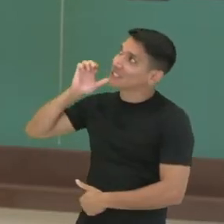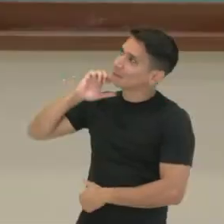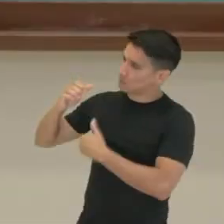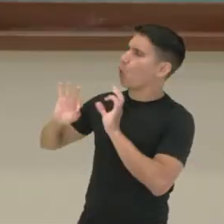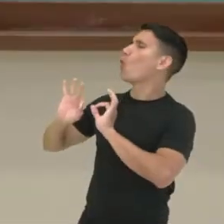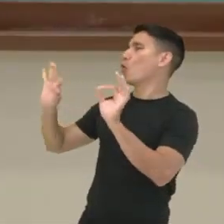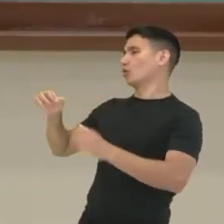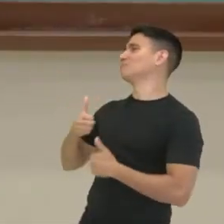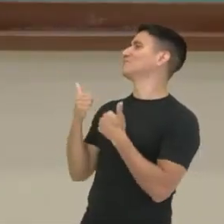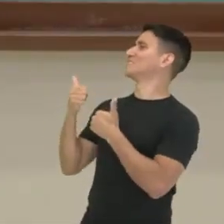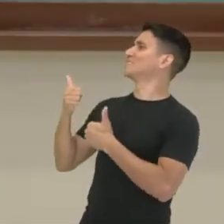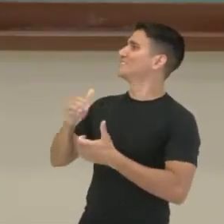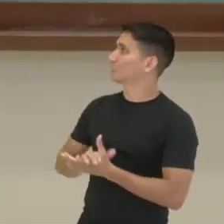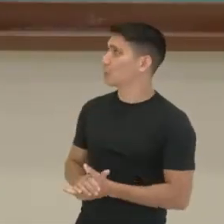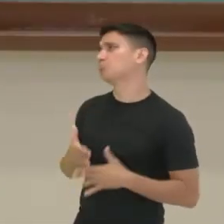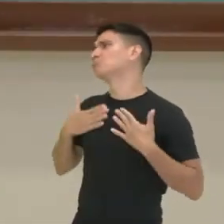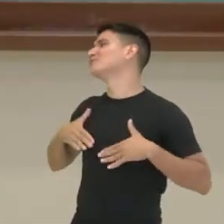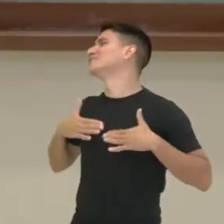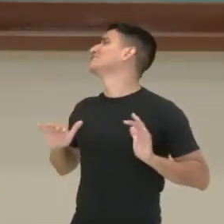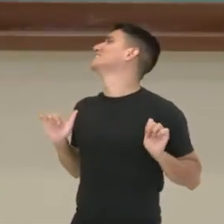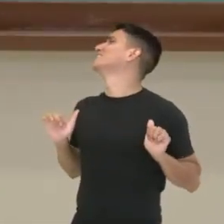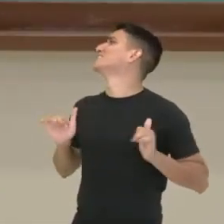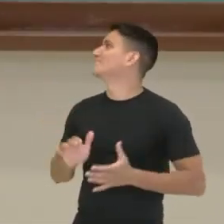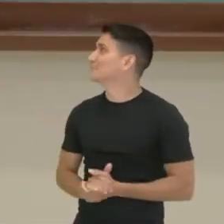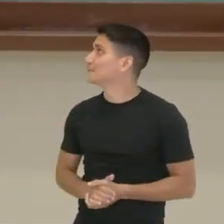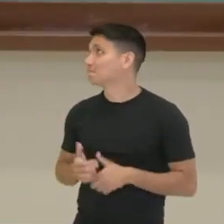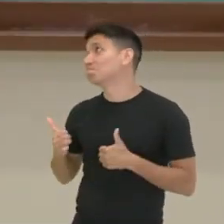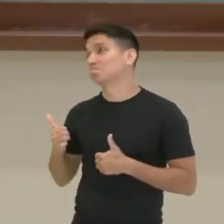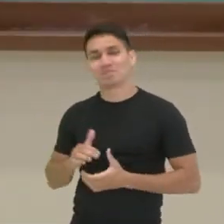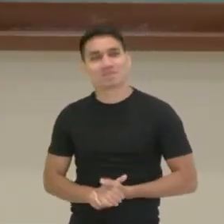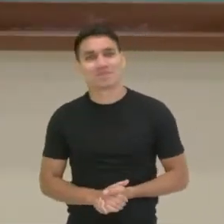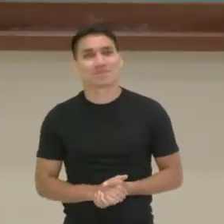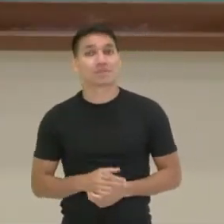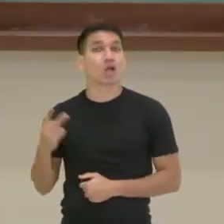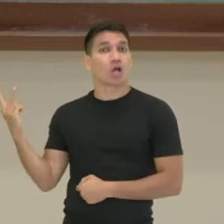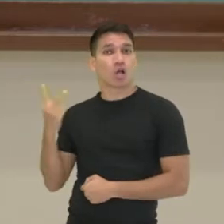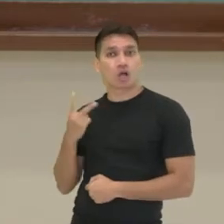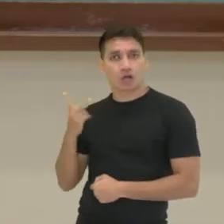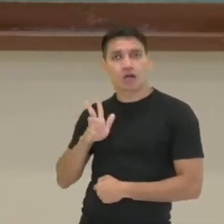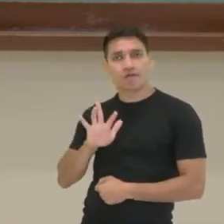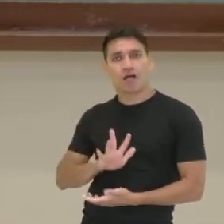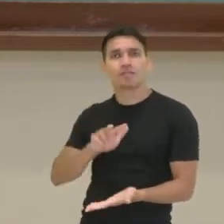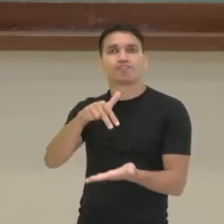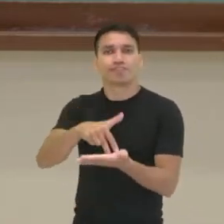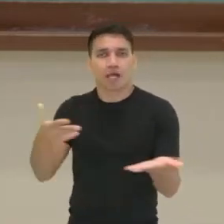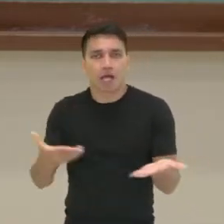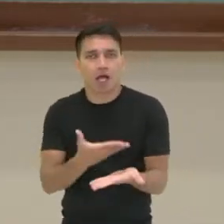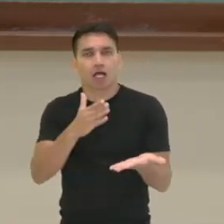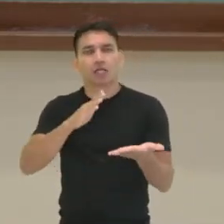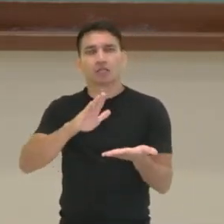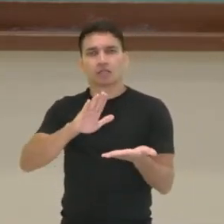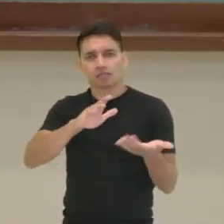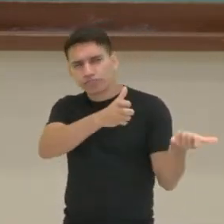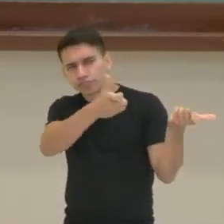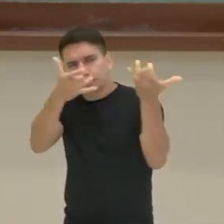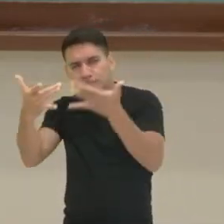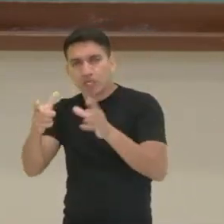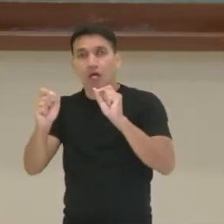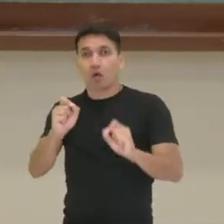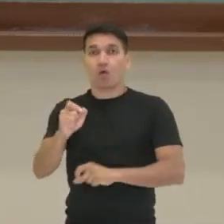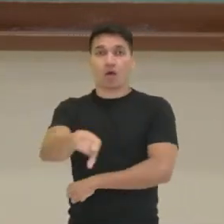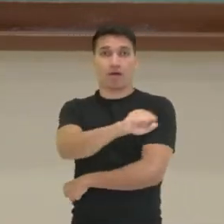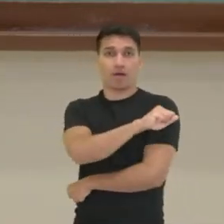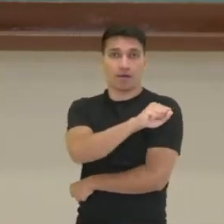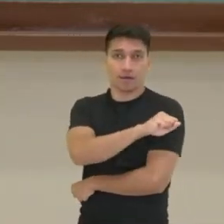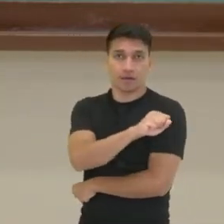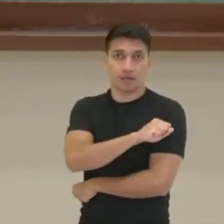querido? Tudo bem? Tranquilinho? Que bom, meu caro! Eu e ele vamos aqui com vocês nessa aula do oitavo ano